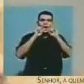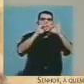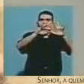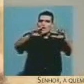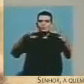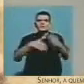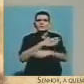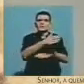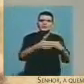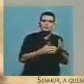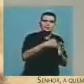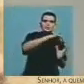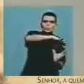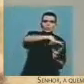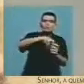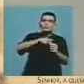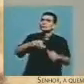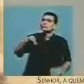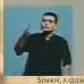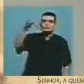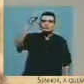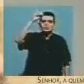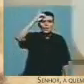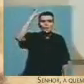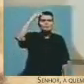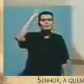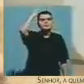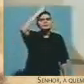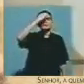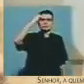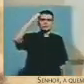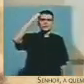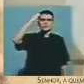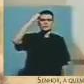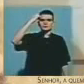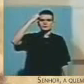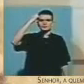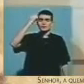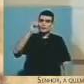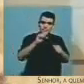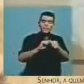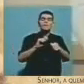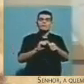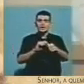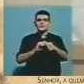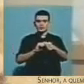do mundo os dons do Espírito Santo e